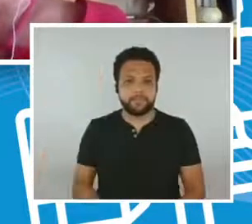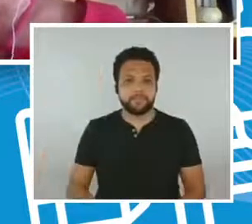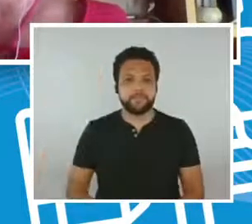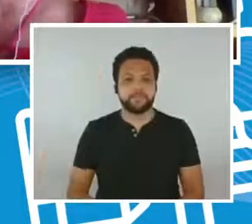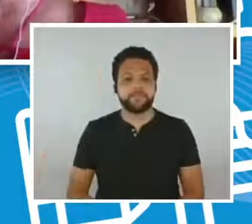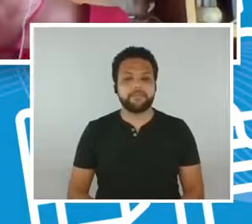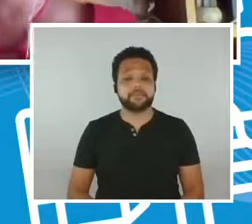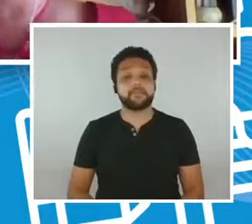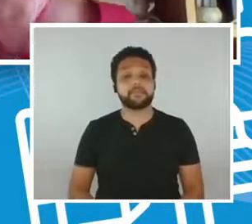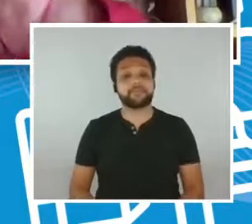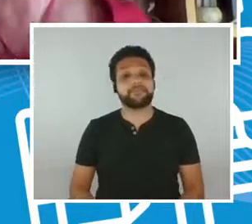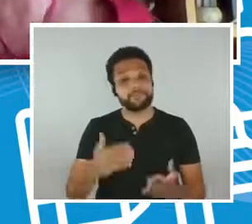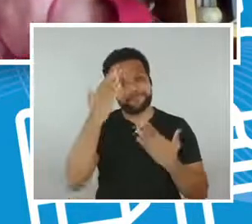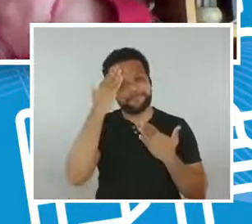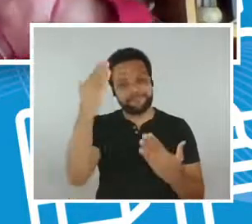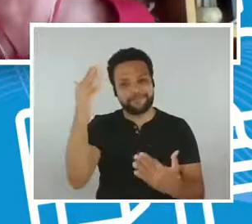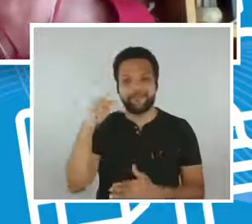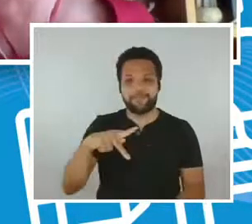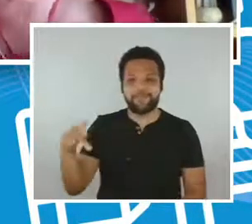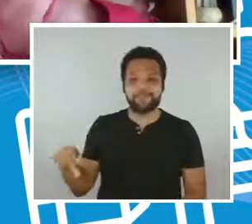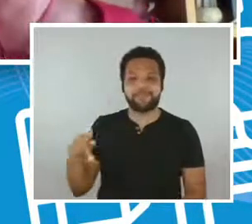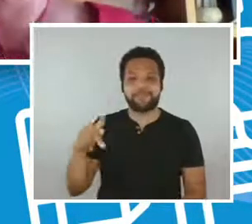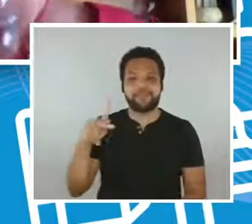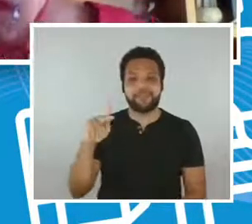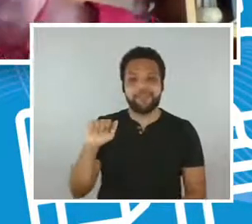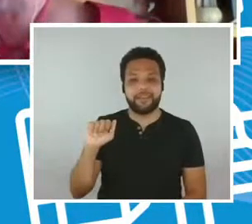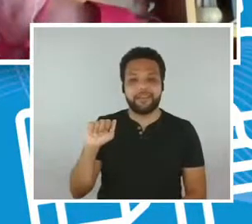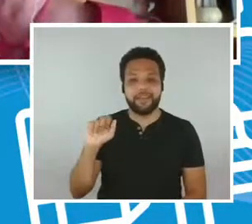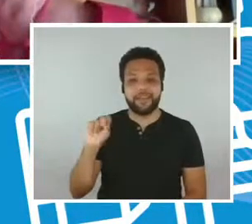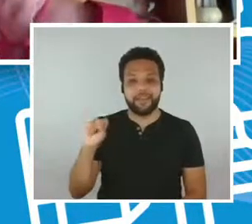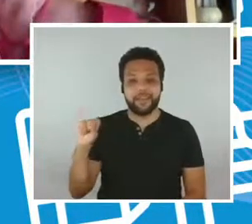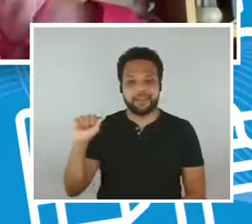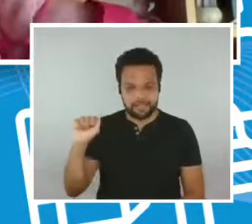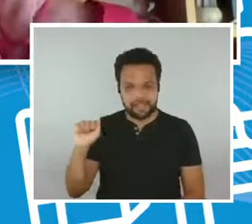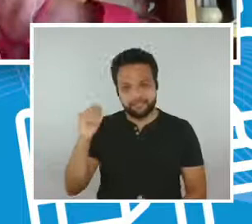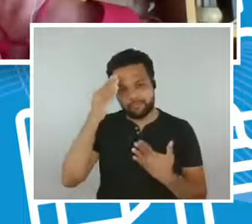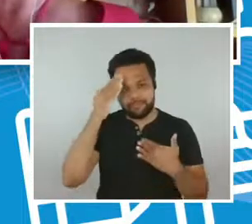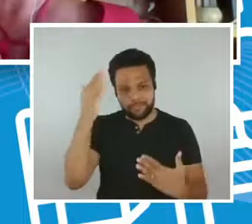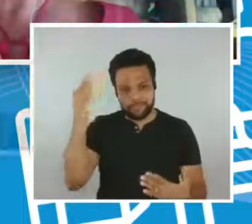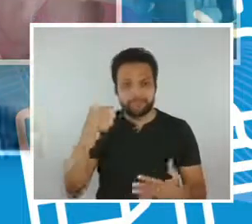Muito obrigado, professora Kátia. Muito obrigado.